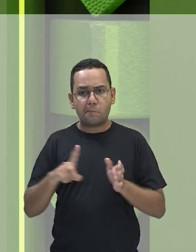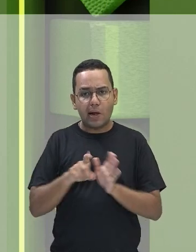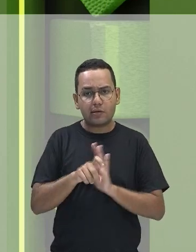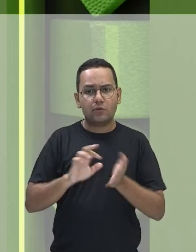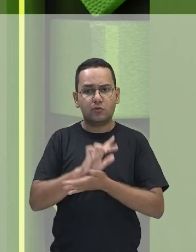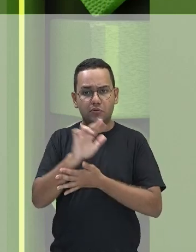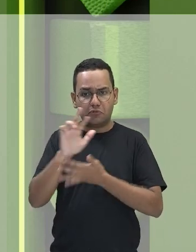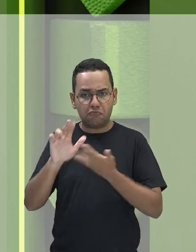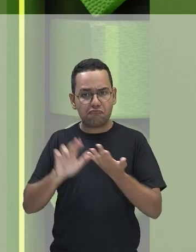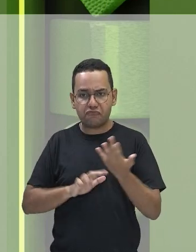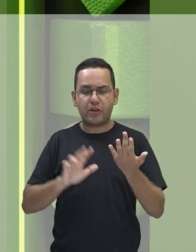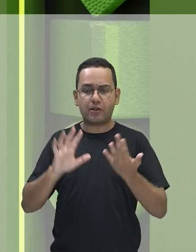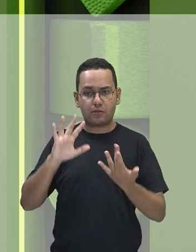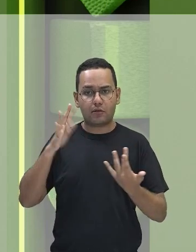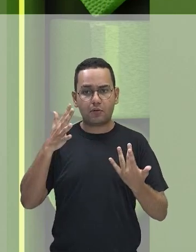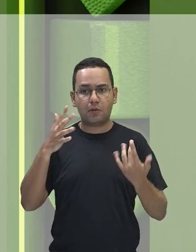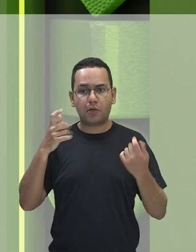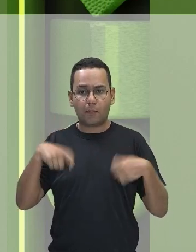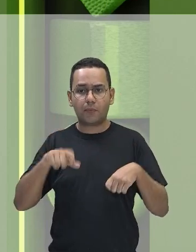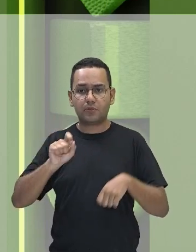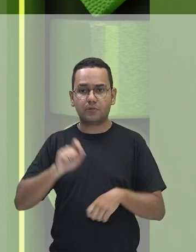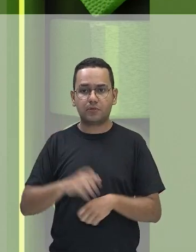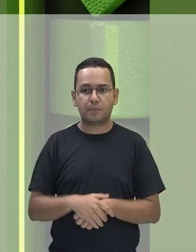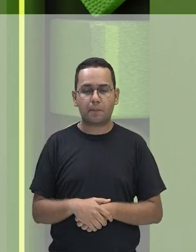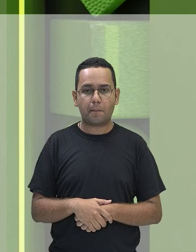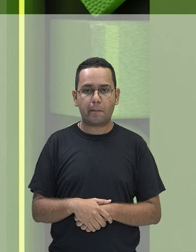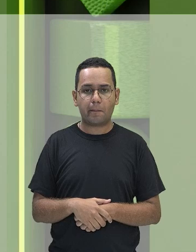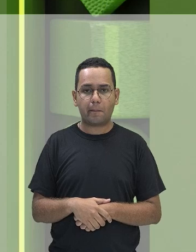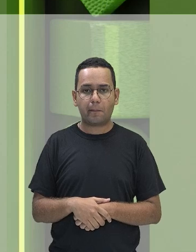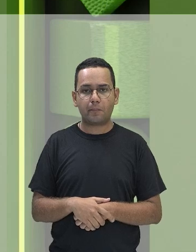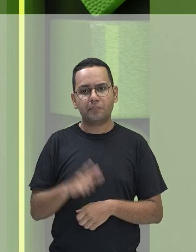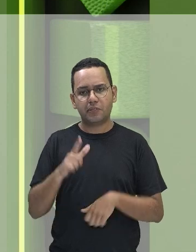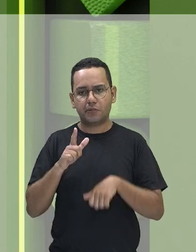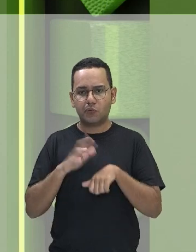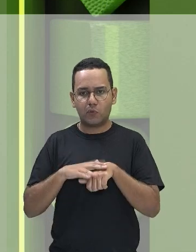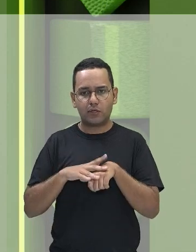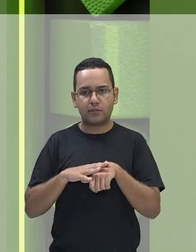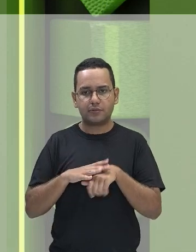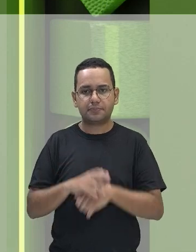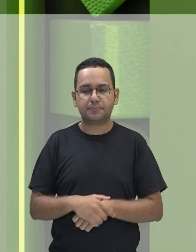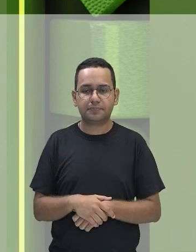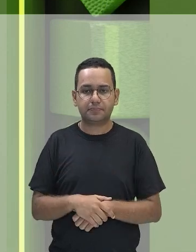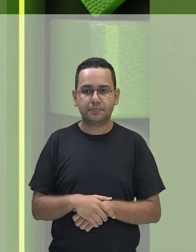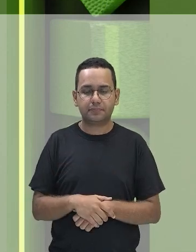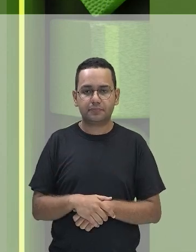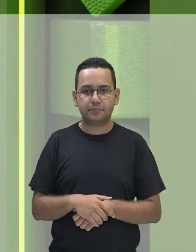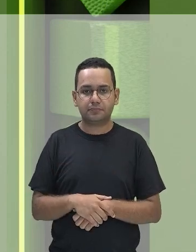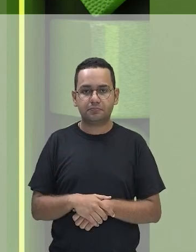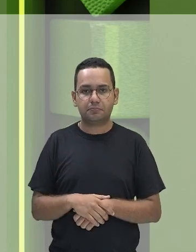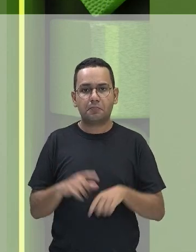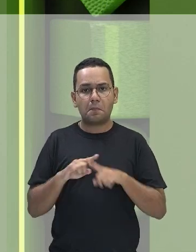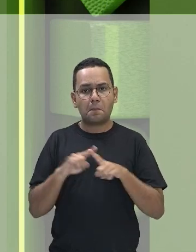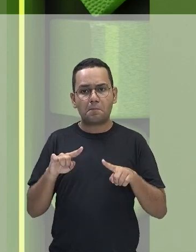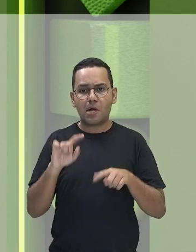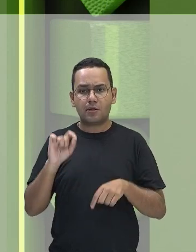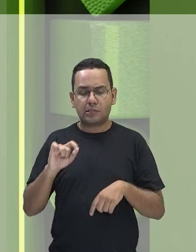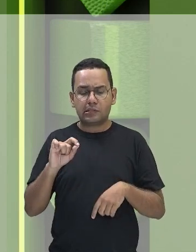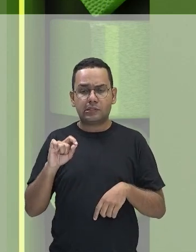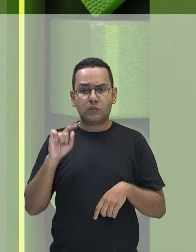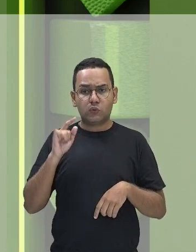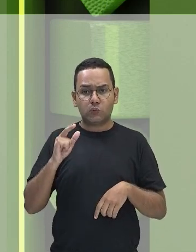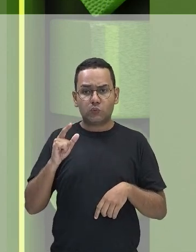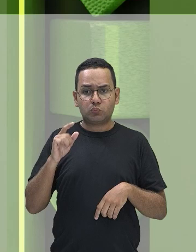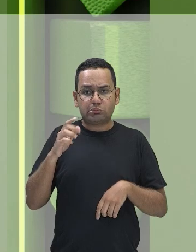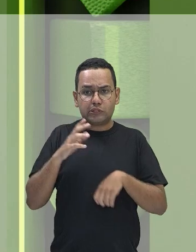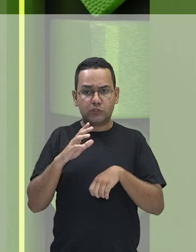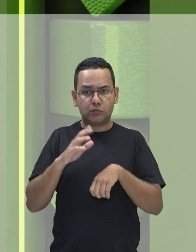elementos que poderão acarretar, que poderão resultar em doenças, certo? E uma doença muito séria e infelizmente